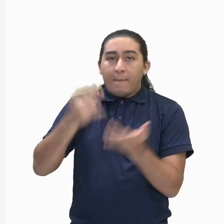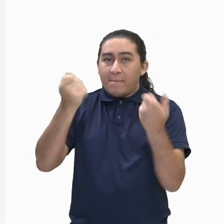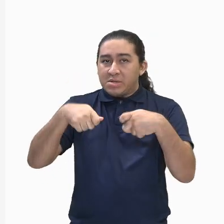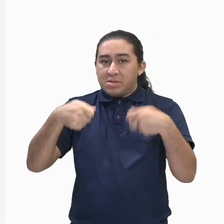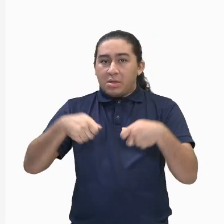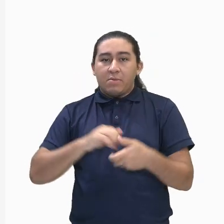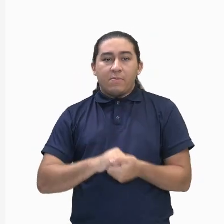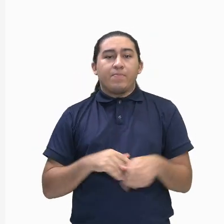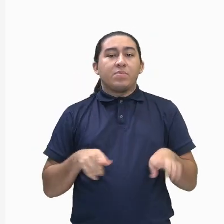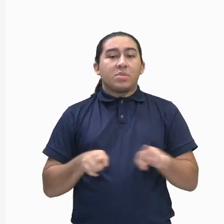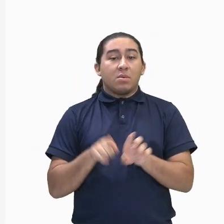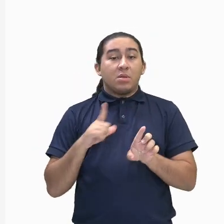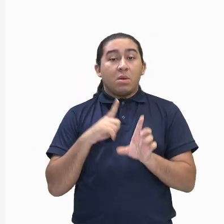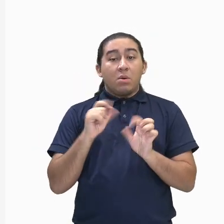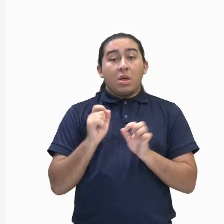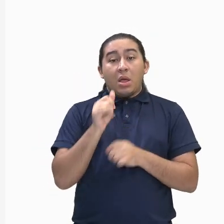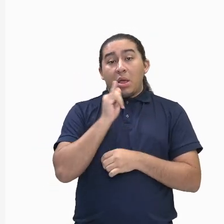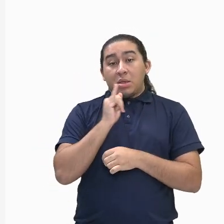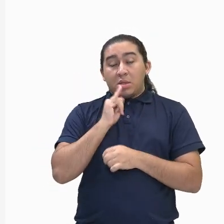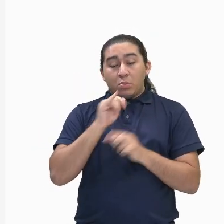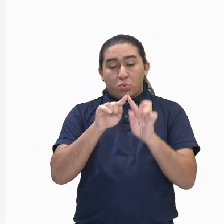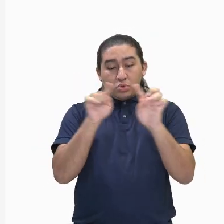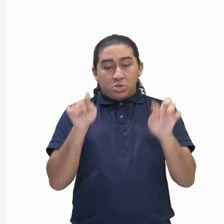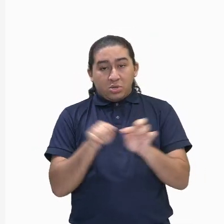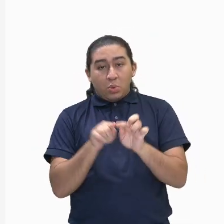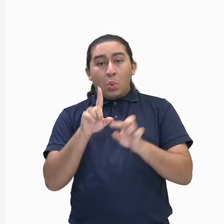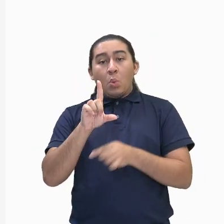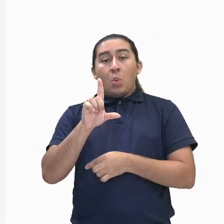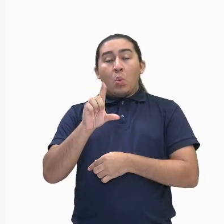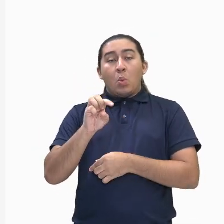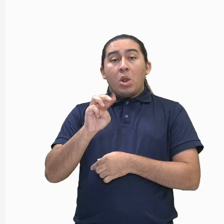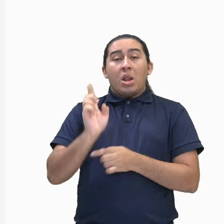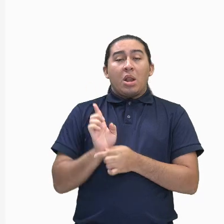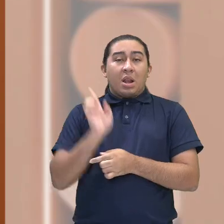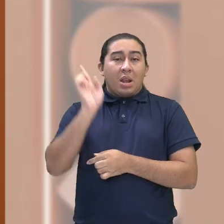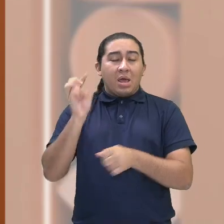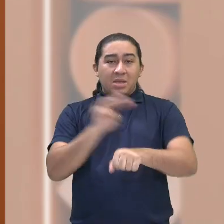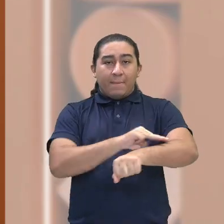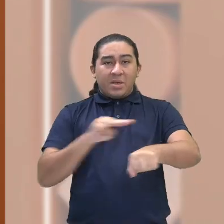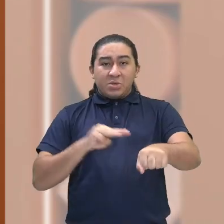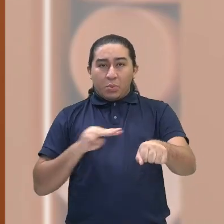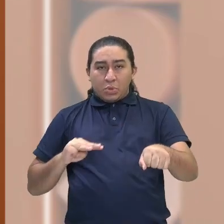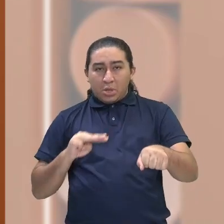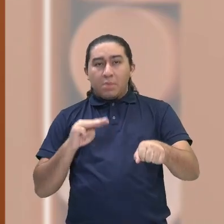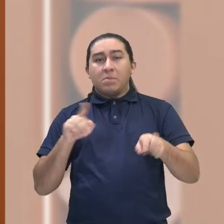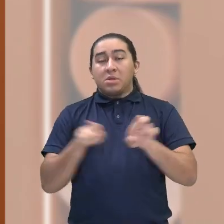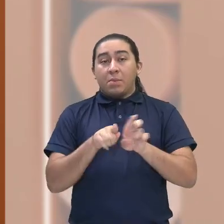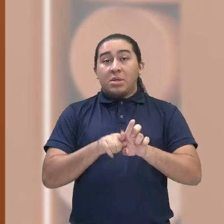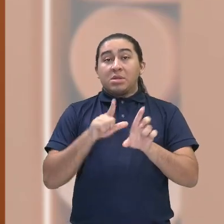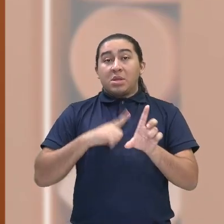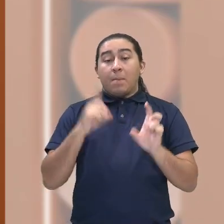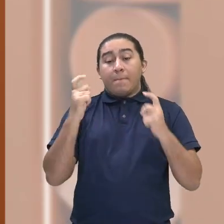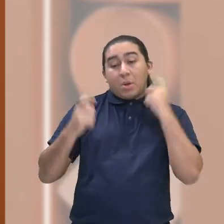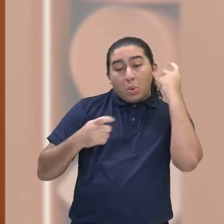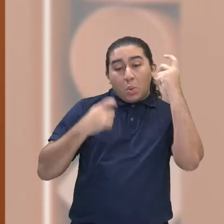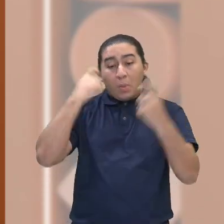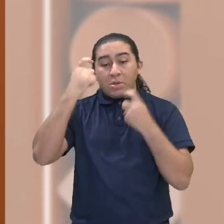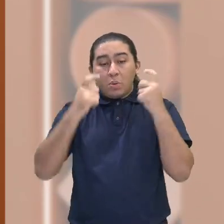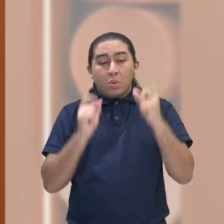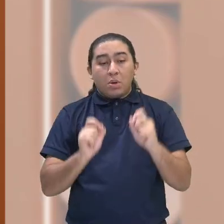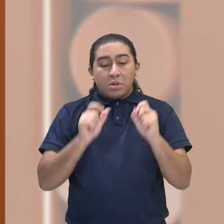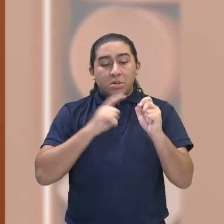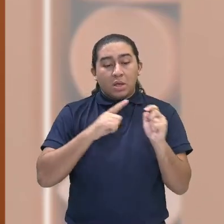você compreende justamente essa preocupação em delimitar, em